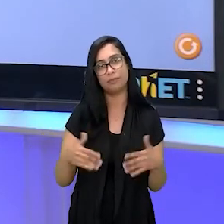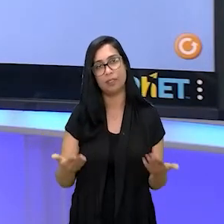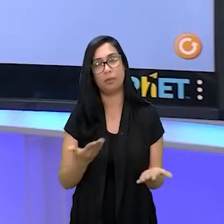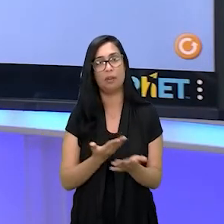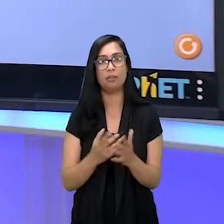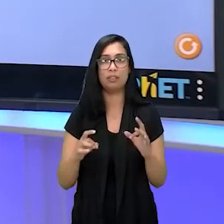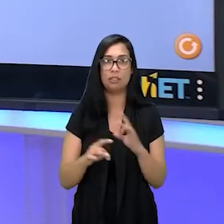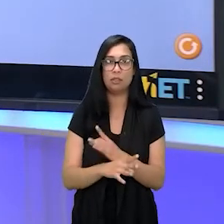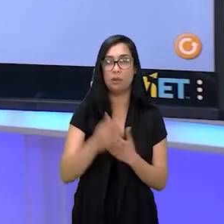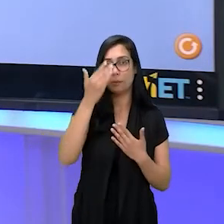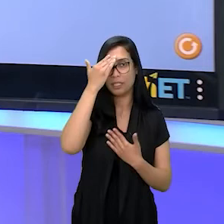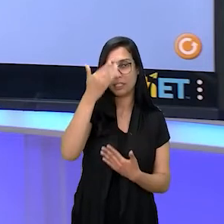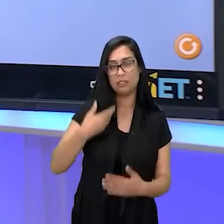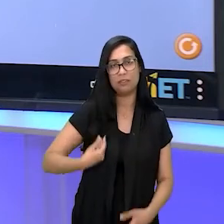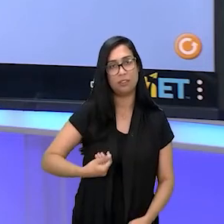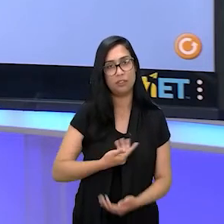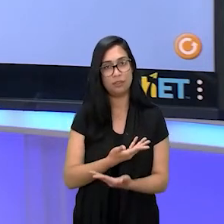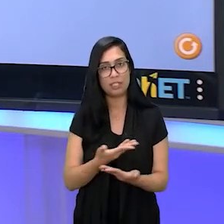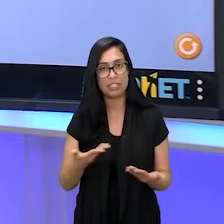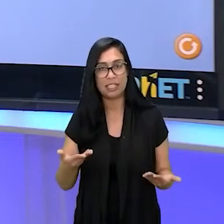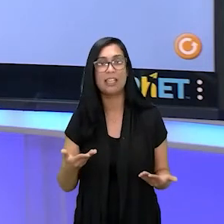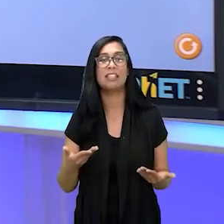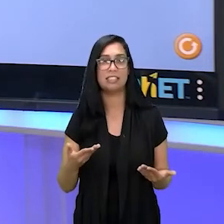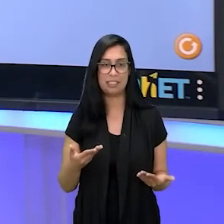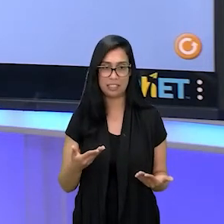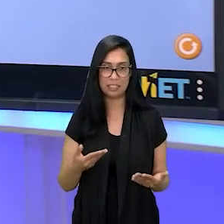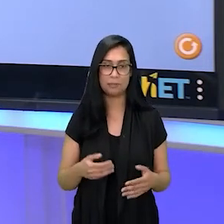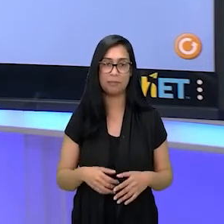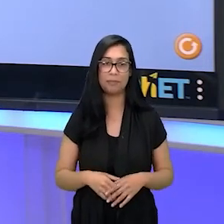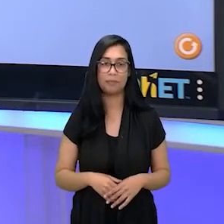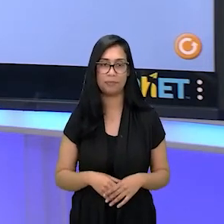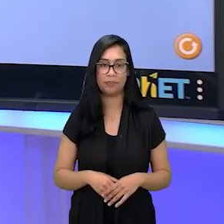aqui, agradeço a presença de vocês. Vai ficar um momento aí para vocês